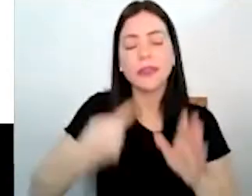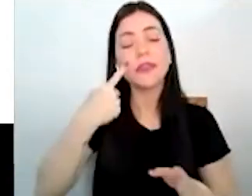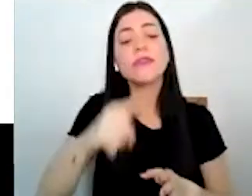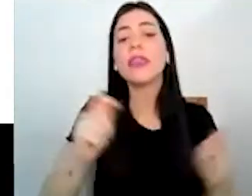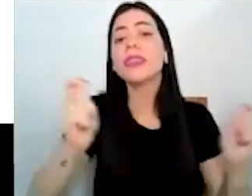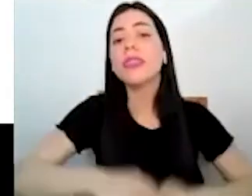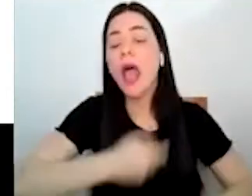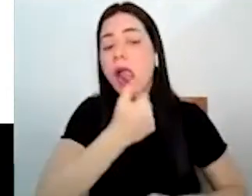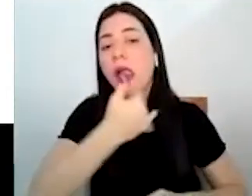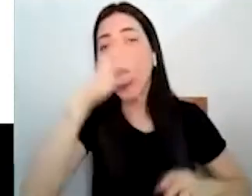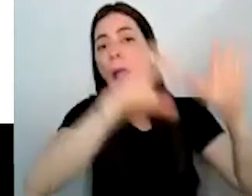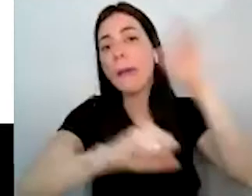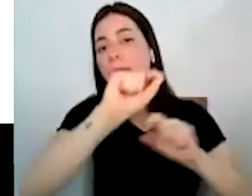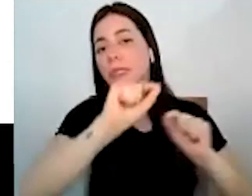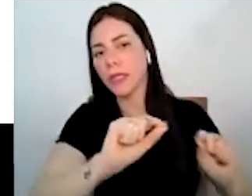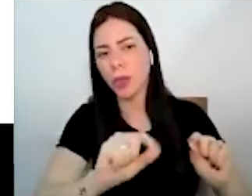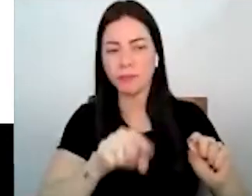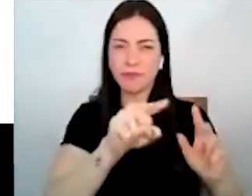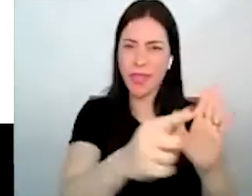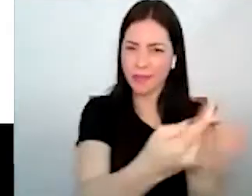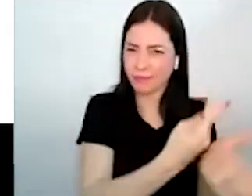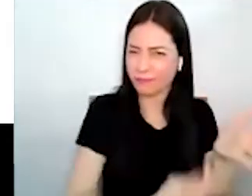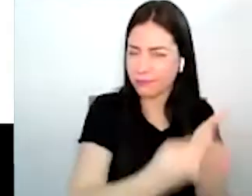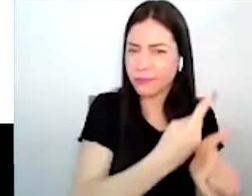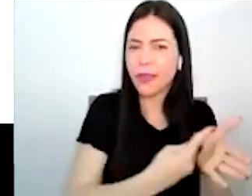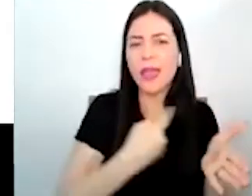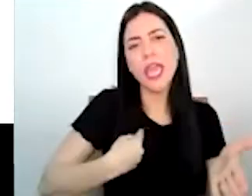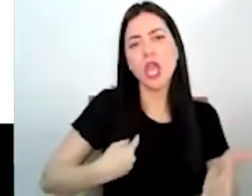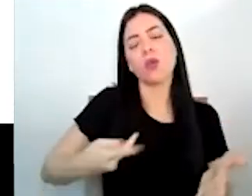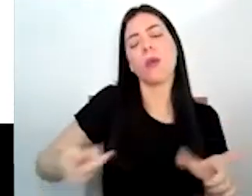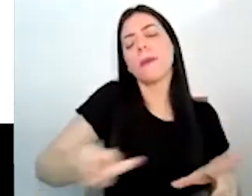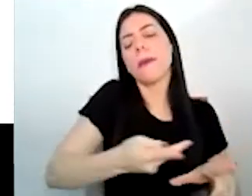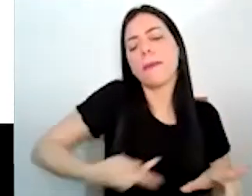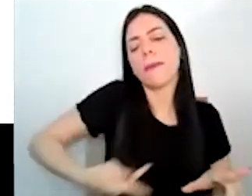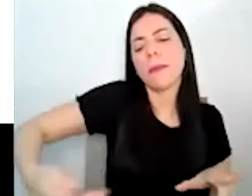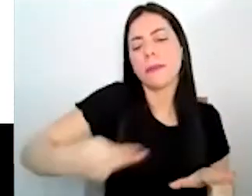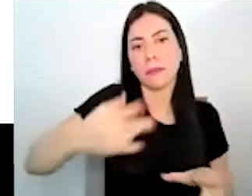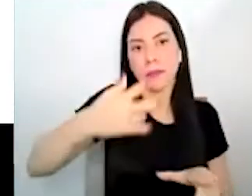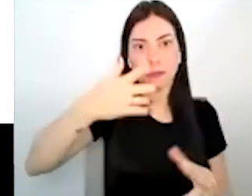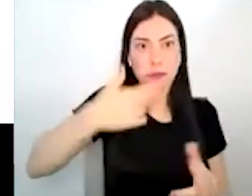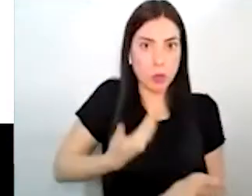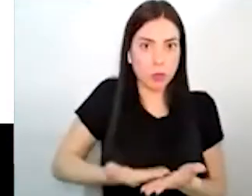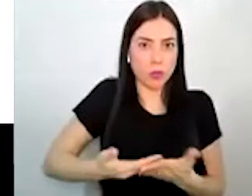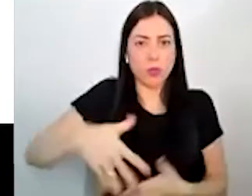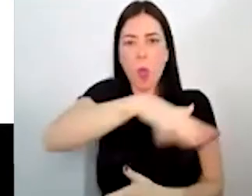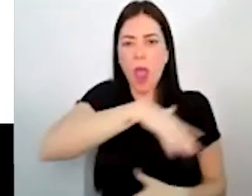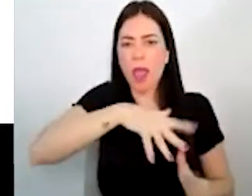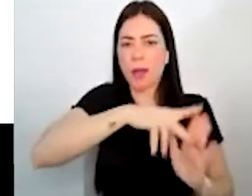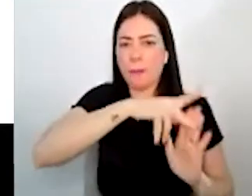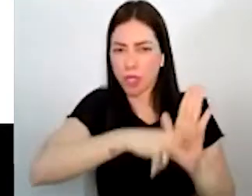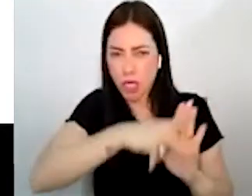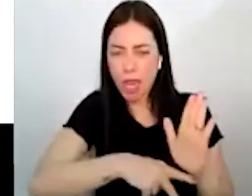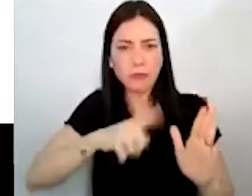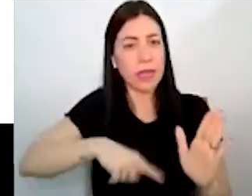aí, para ilustrar essa matéria, eu fiquei pensando muito como projetista, né, e como pessoa que estuda projeto e que é muito interessado